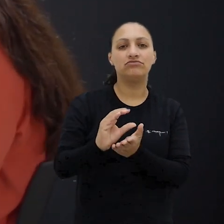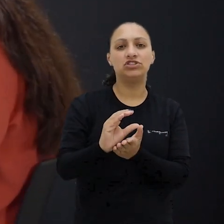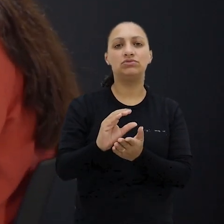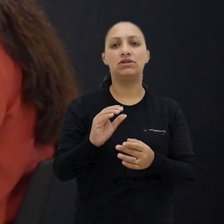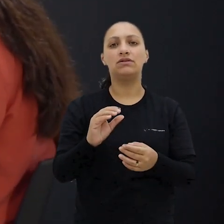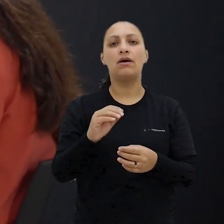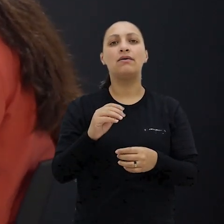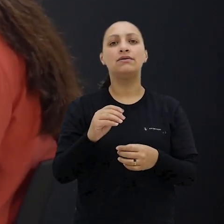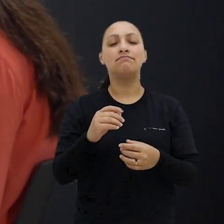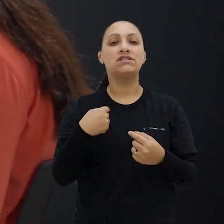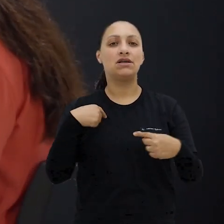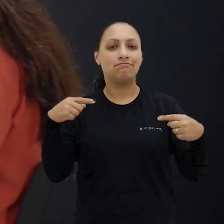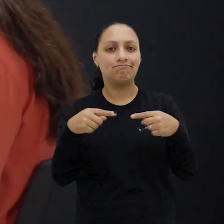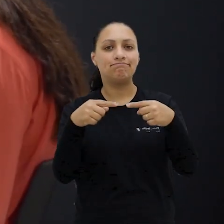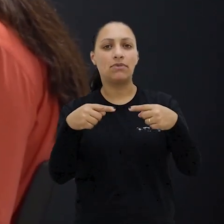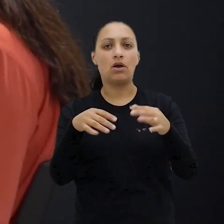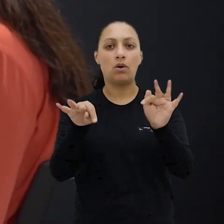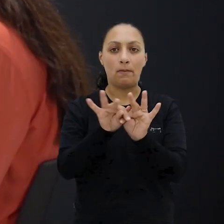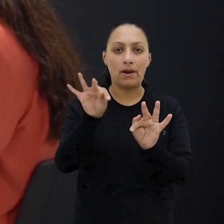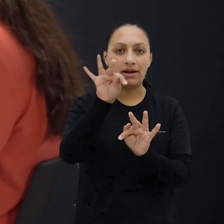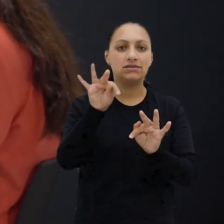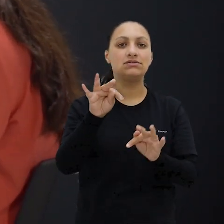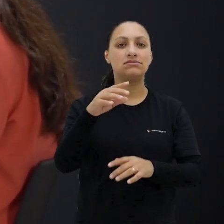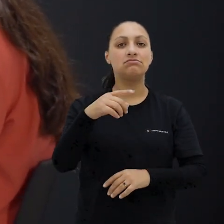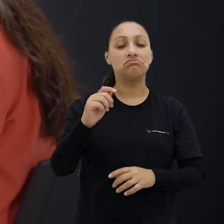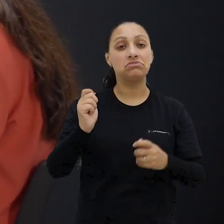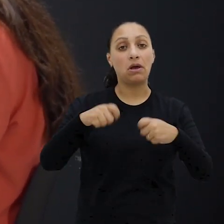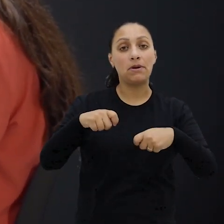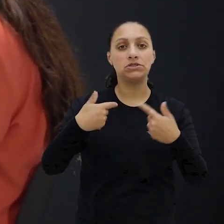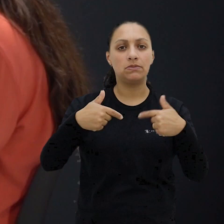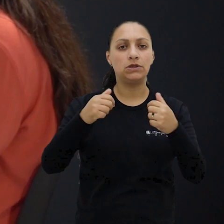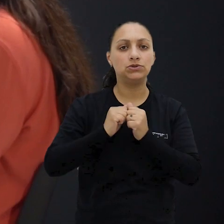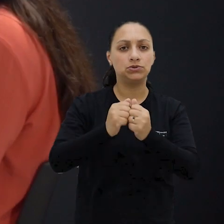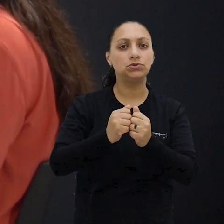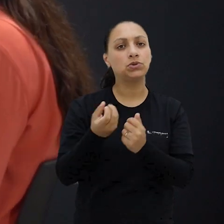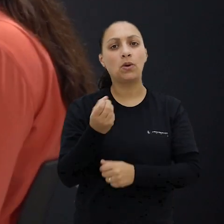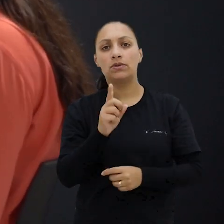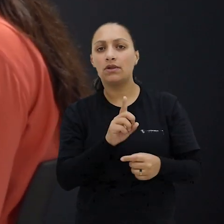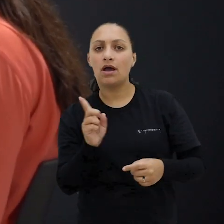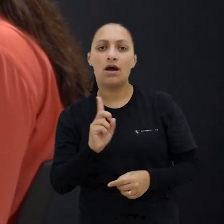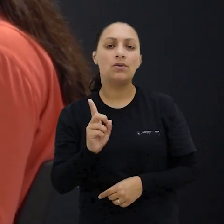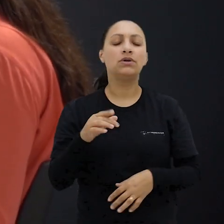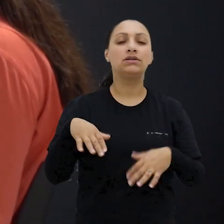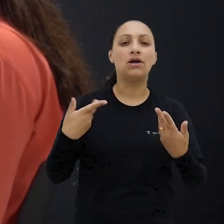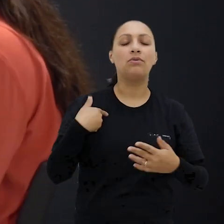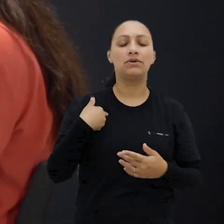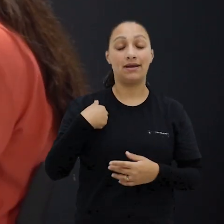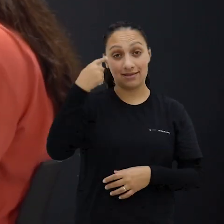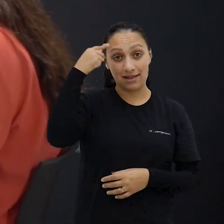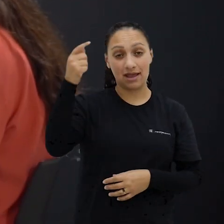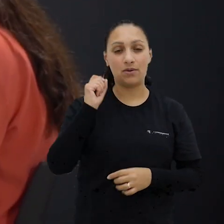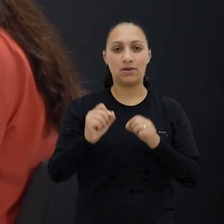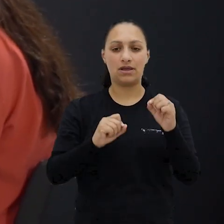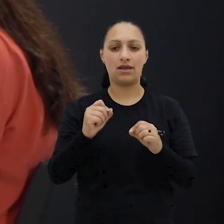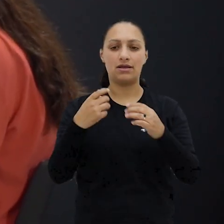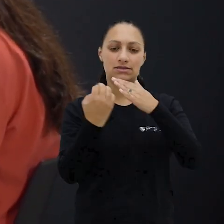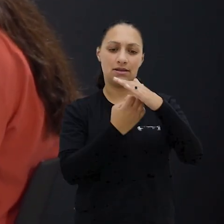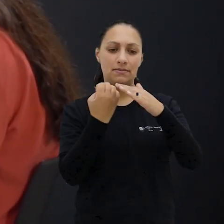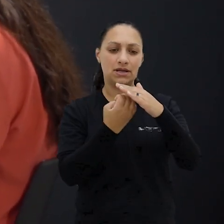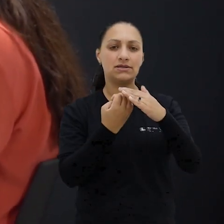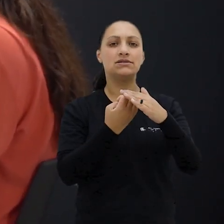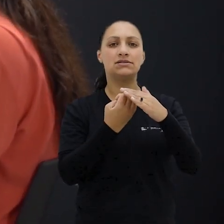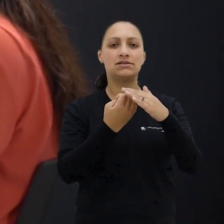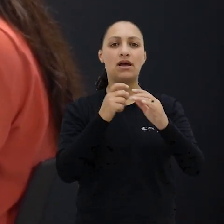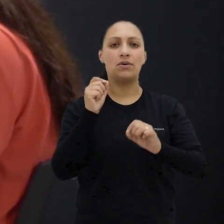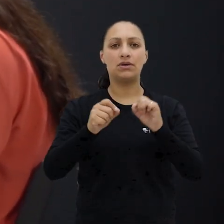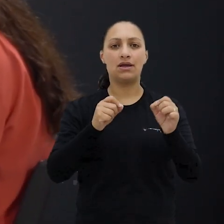parque, se não faz sentido, de como trabalhar junto, né? E cada vez mais a ideia é puxar as empresas que estão aqui, principalmente as